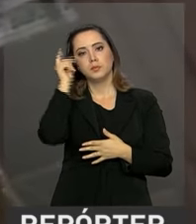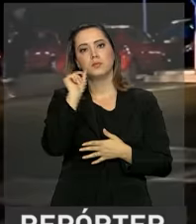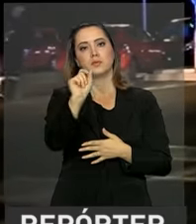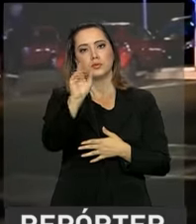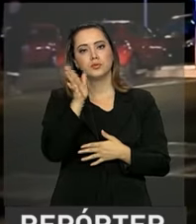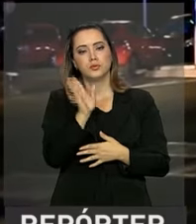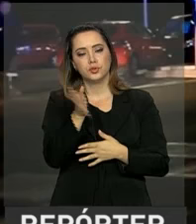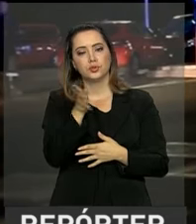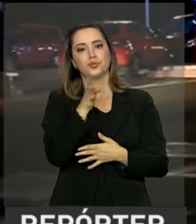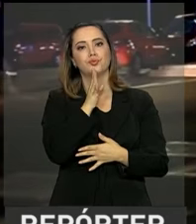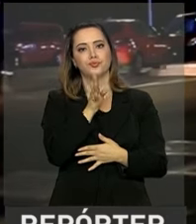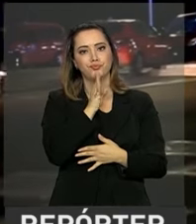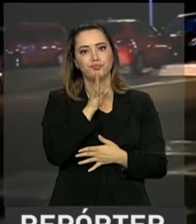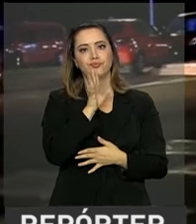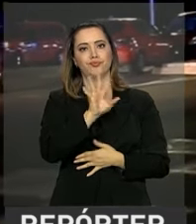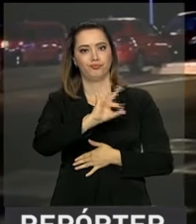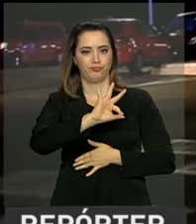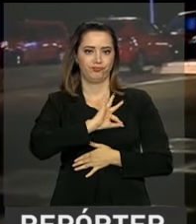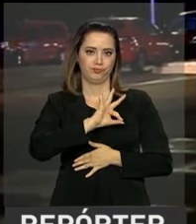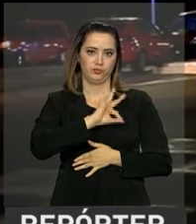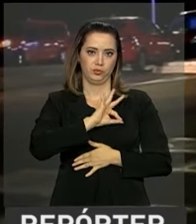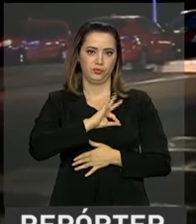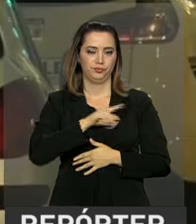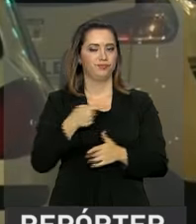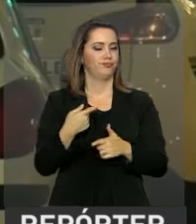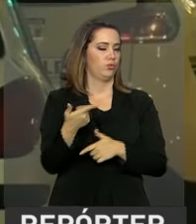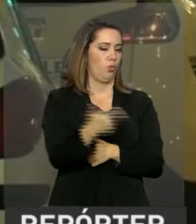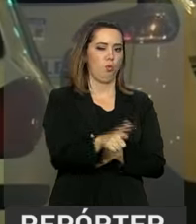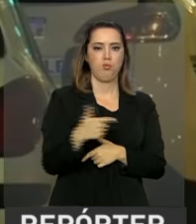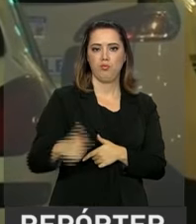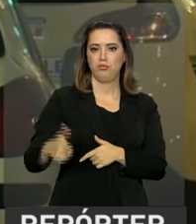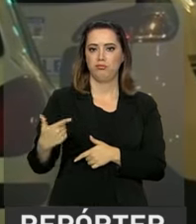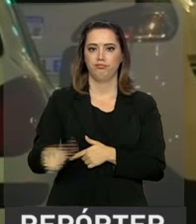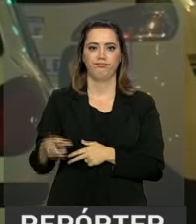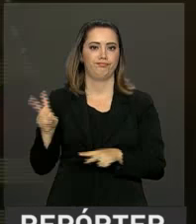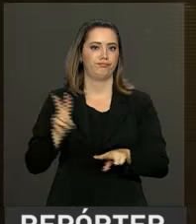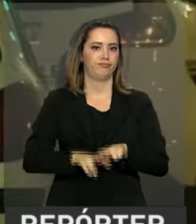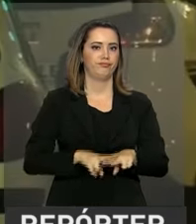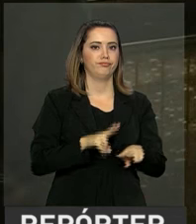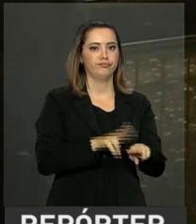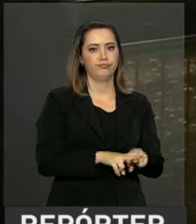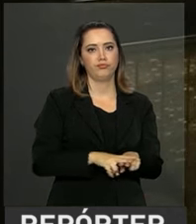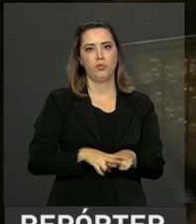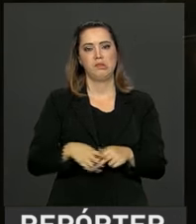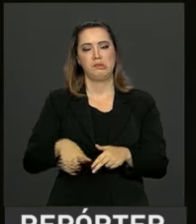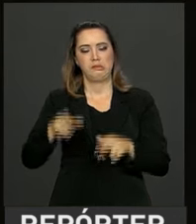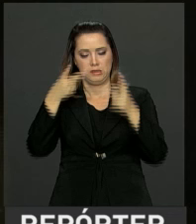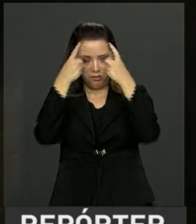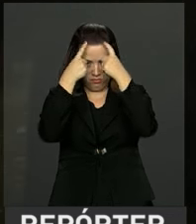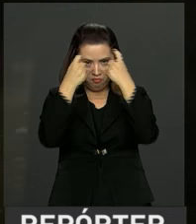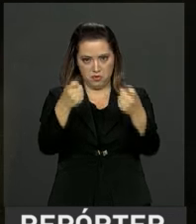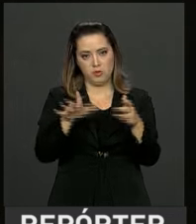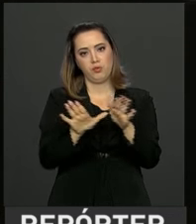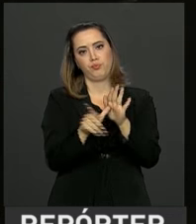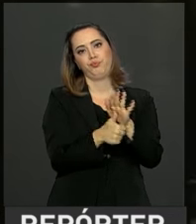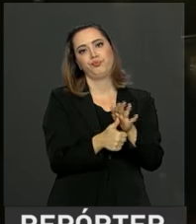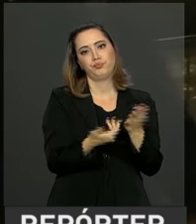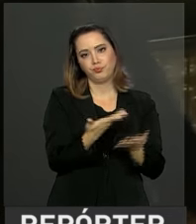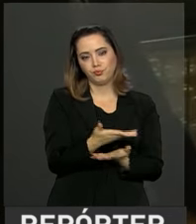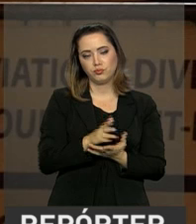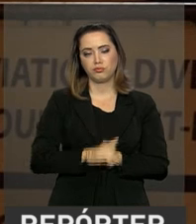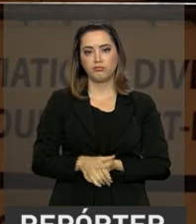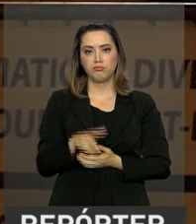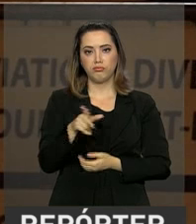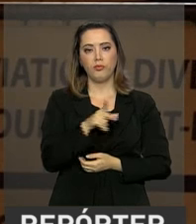era conhecido da polícia por crimes comuns relacionados à violência e roubo. O presidente francês, François